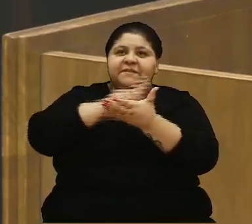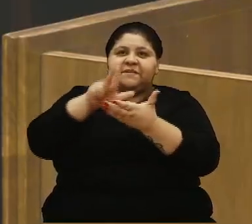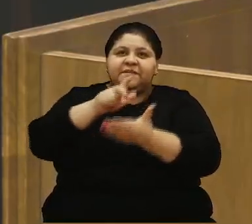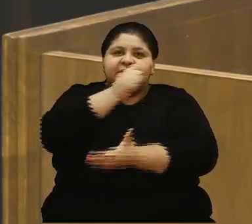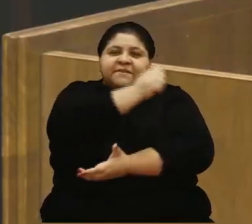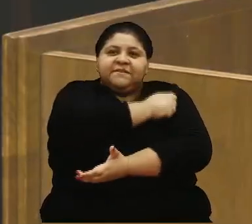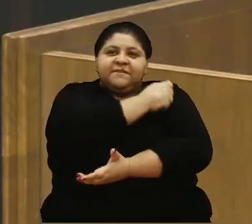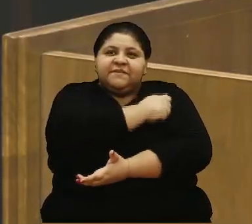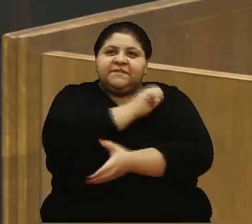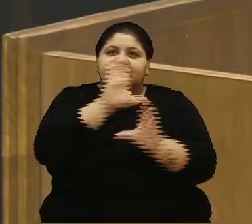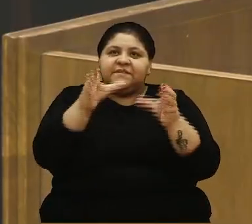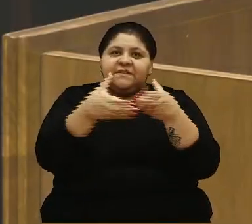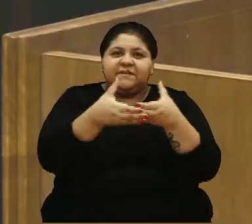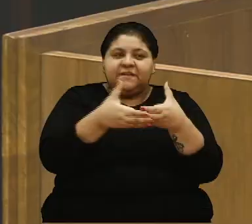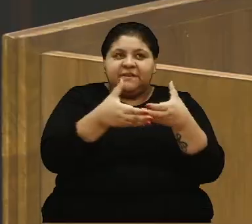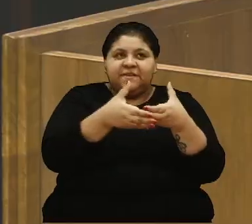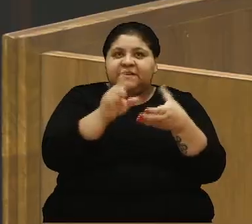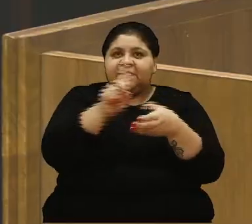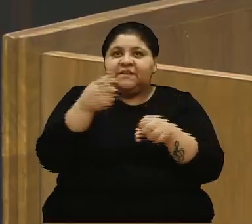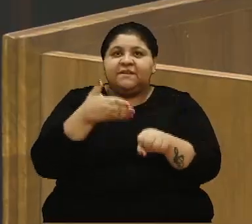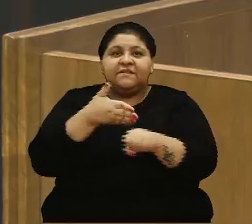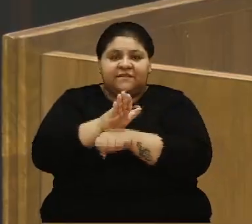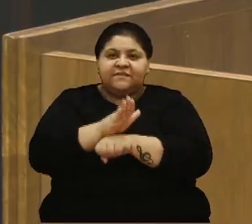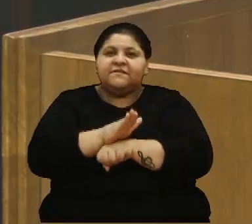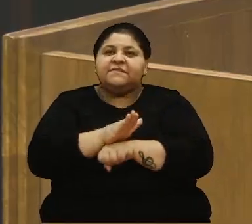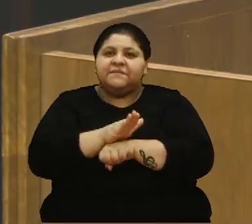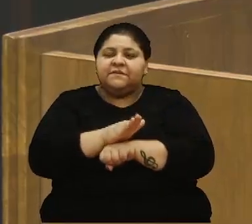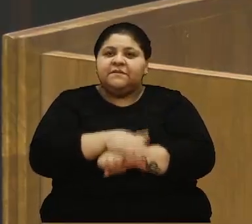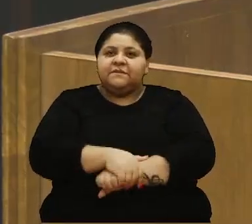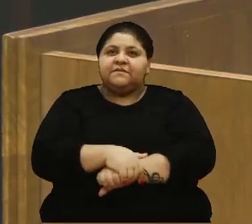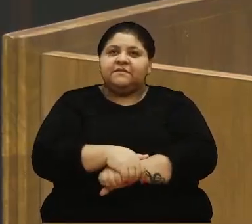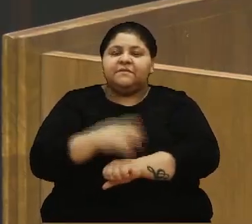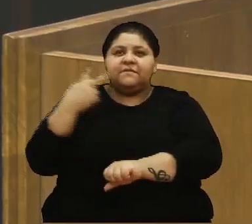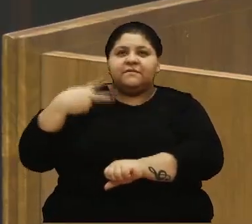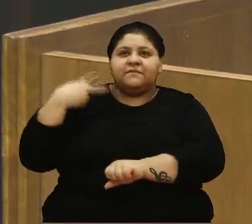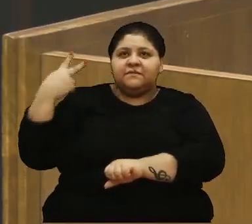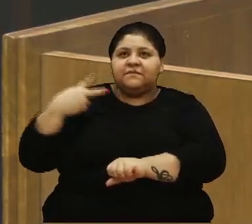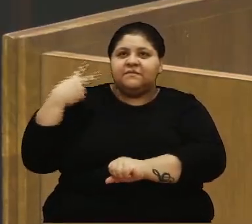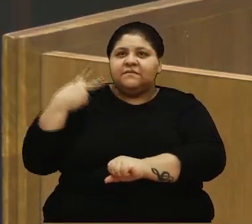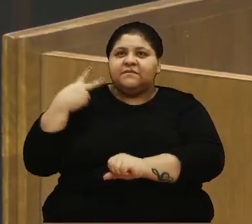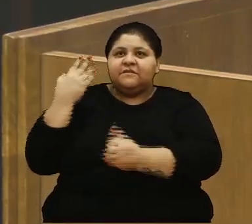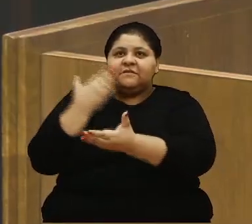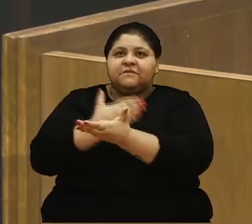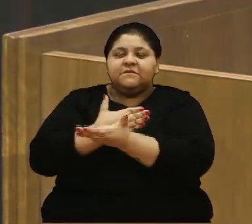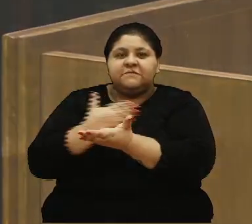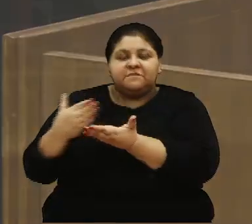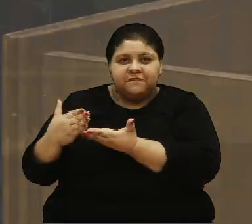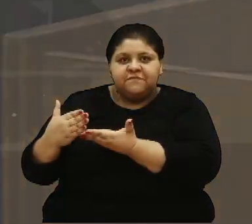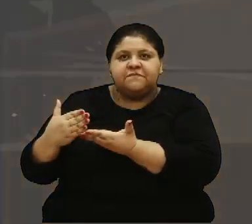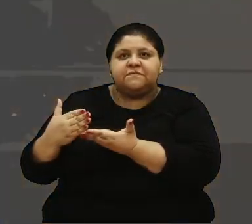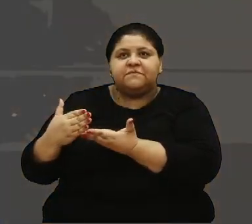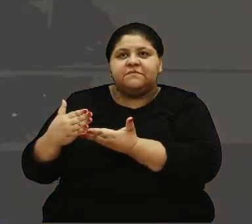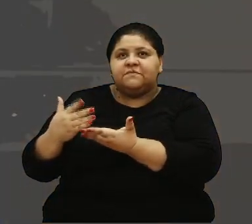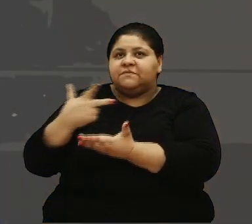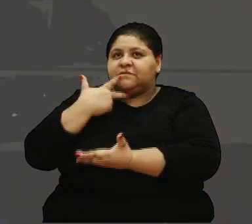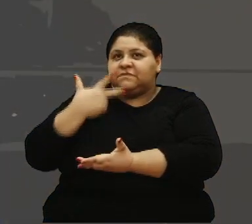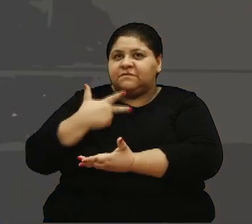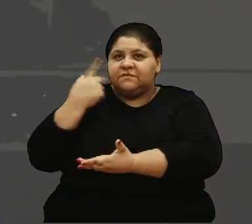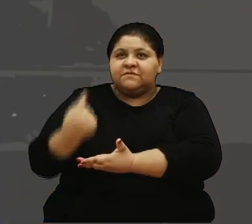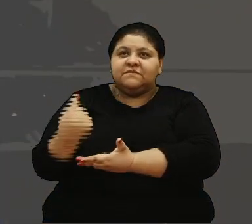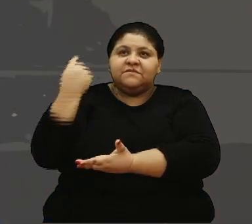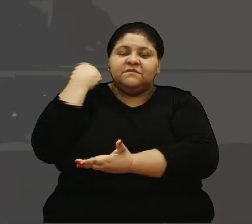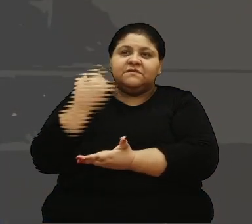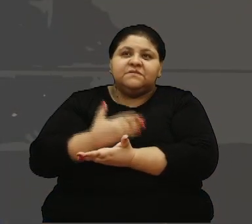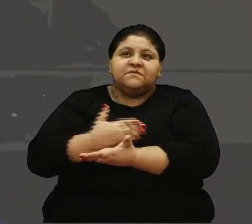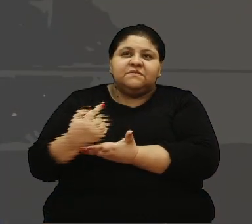estudantes da nossa rede e não da rede que participam e que muitas vezes, vereador, eles começam... a gente falou sobre isso lá, eles começam